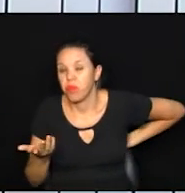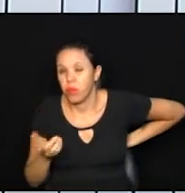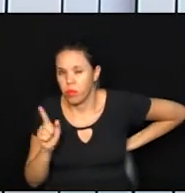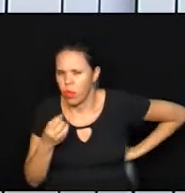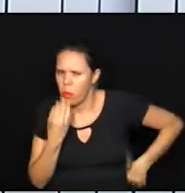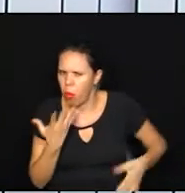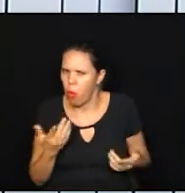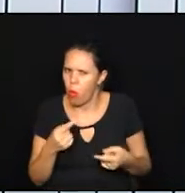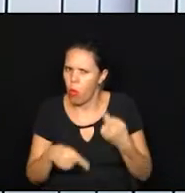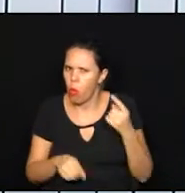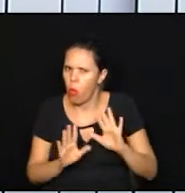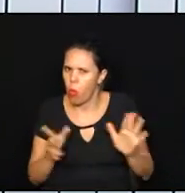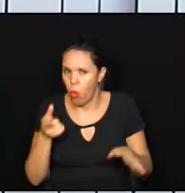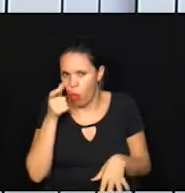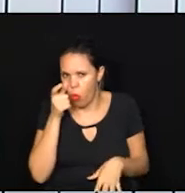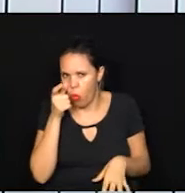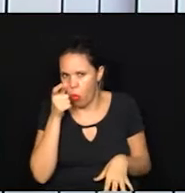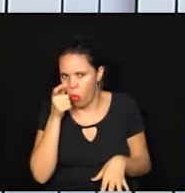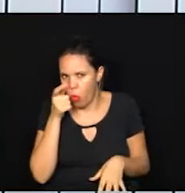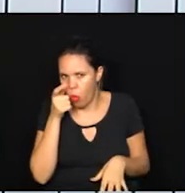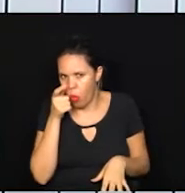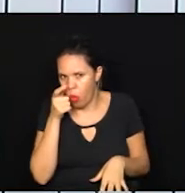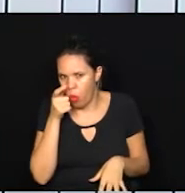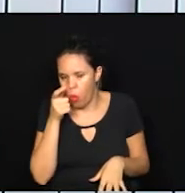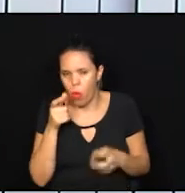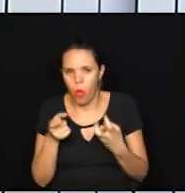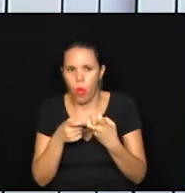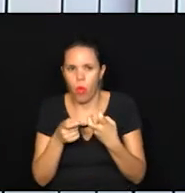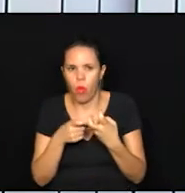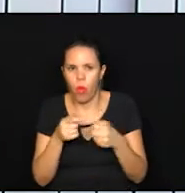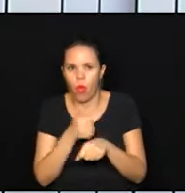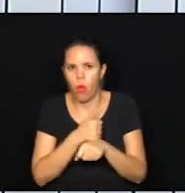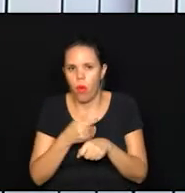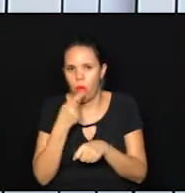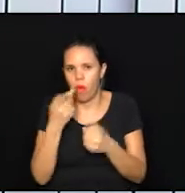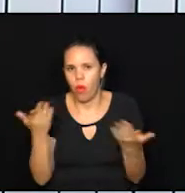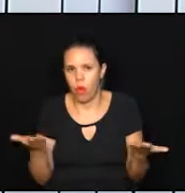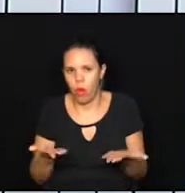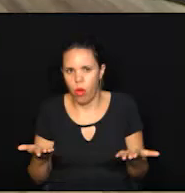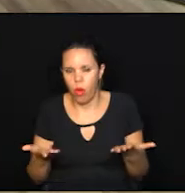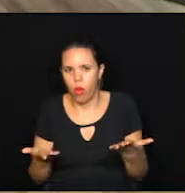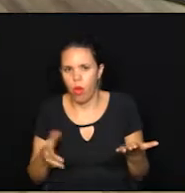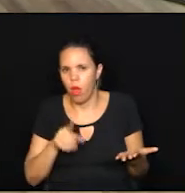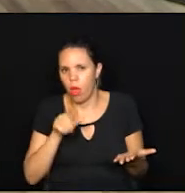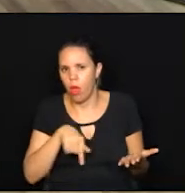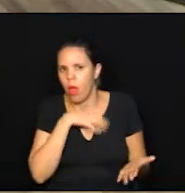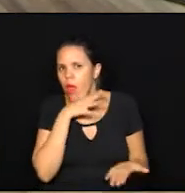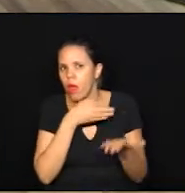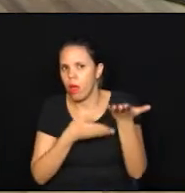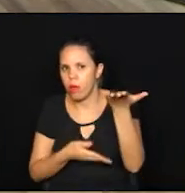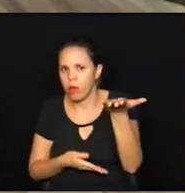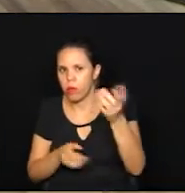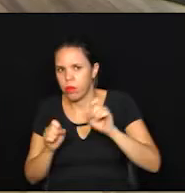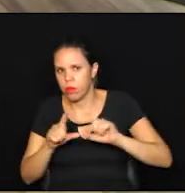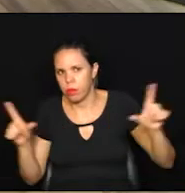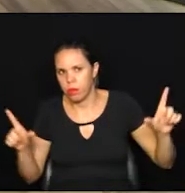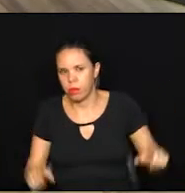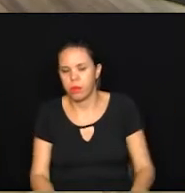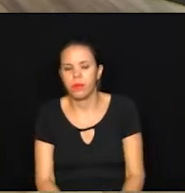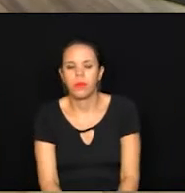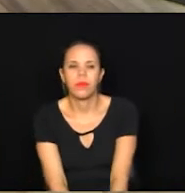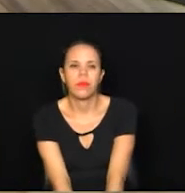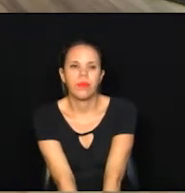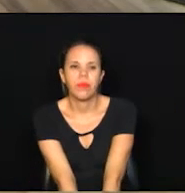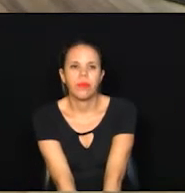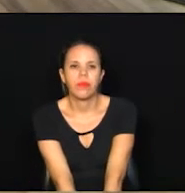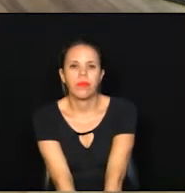isso é bom? Veja o que uma veterinária diz agora no quadro. Olha só, já está aqui na minha tela. É o